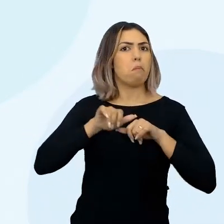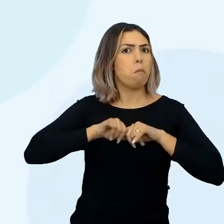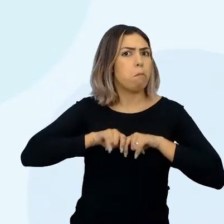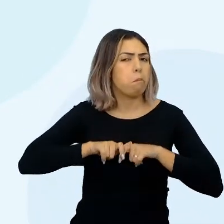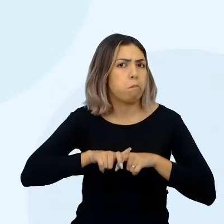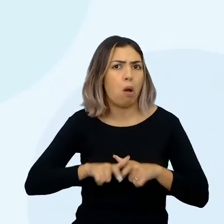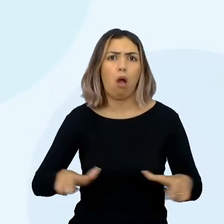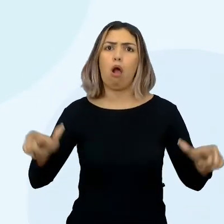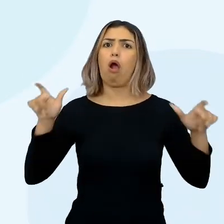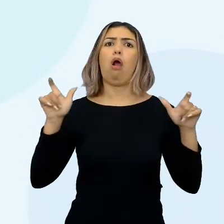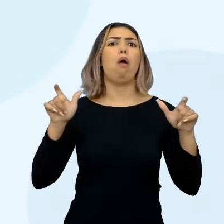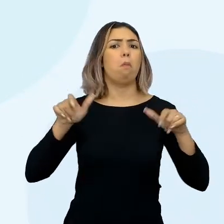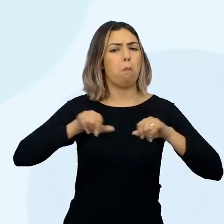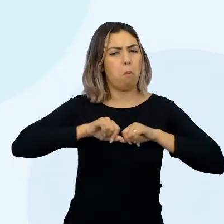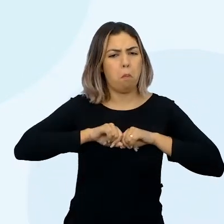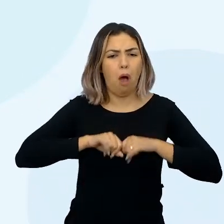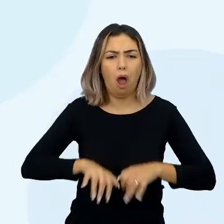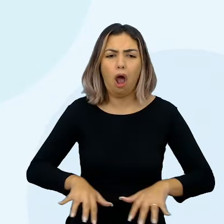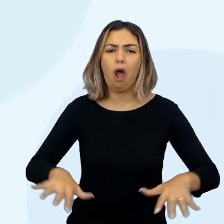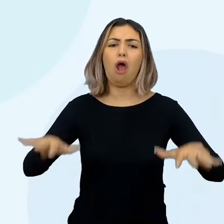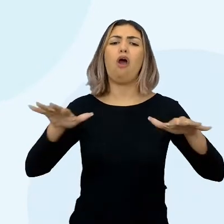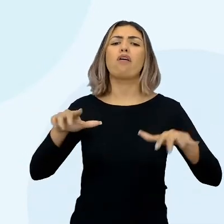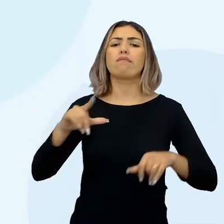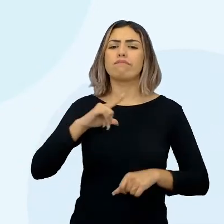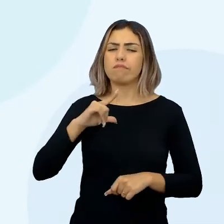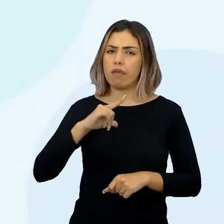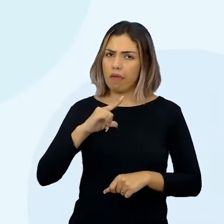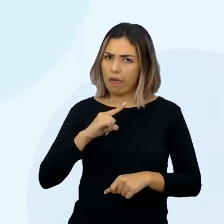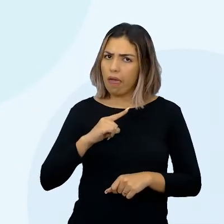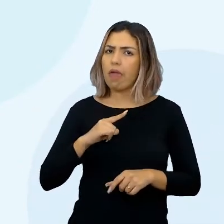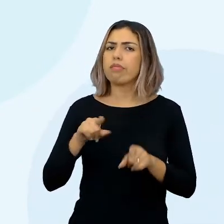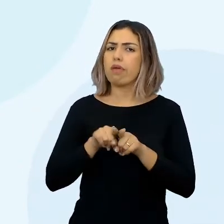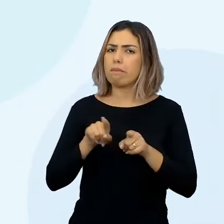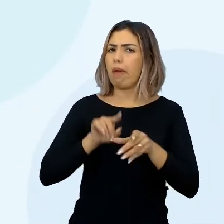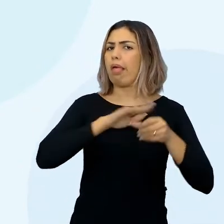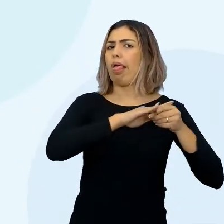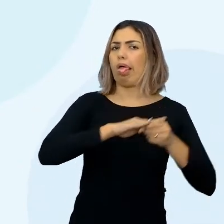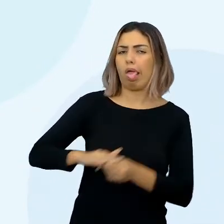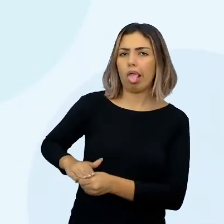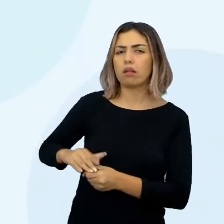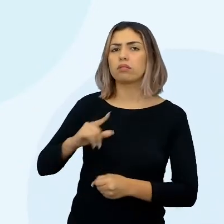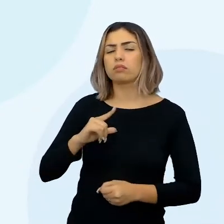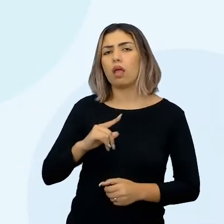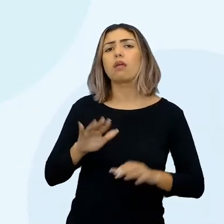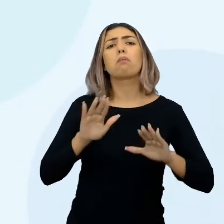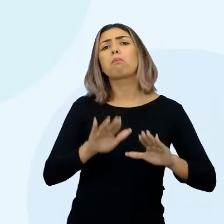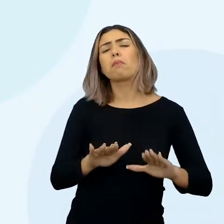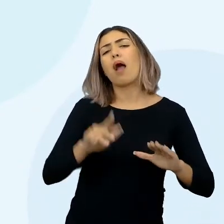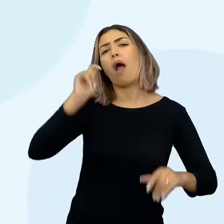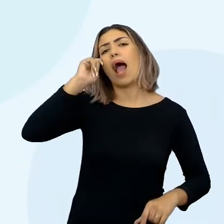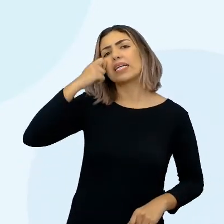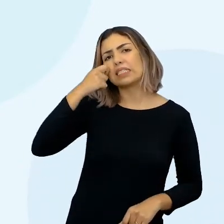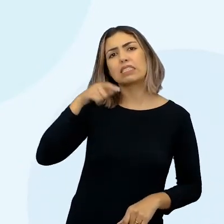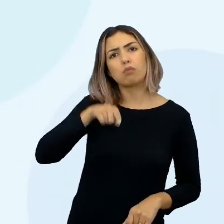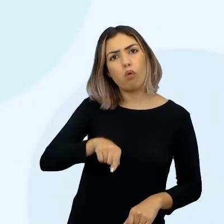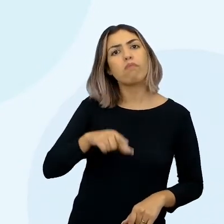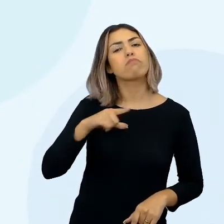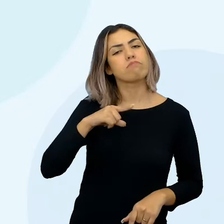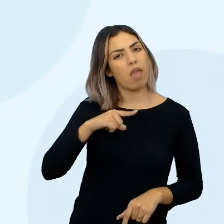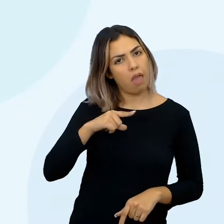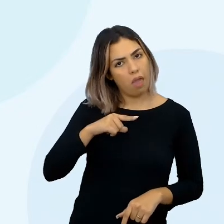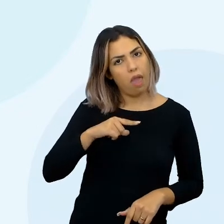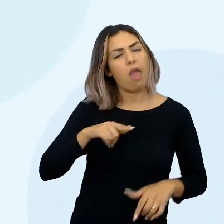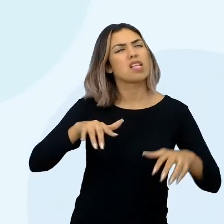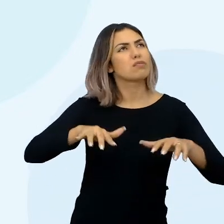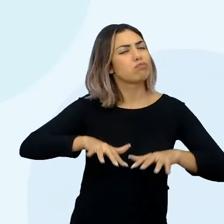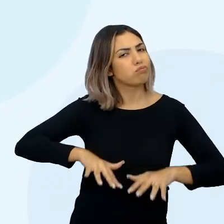que é a seguinte. Por que o racismo é um fenômeno estrutural? Eu não havia falado